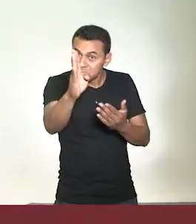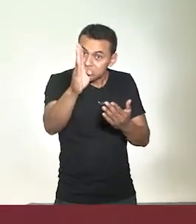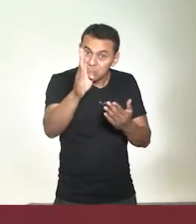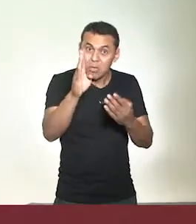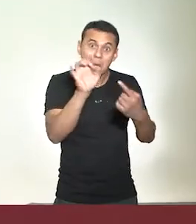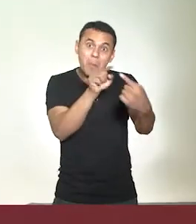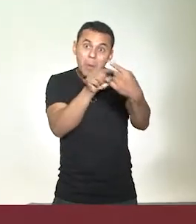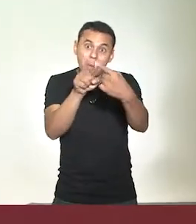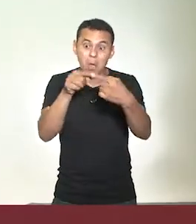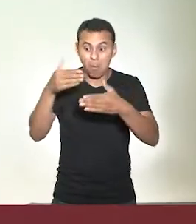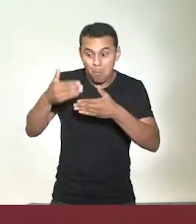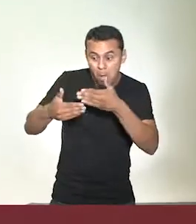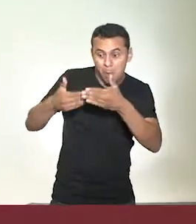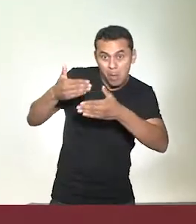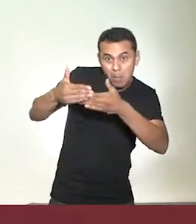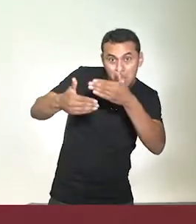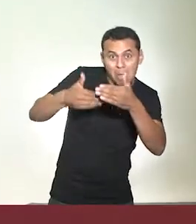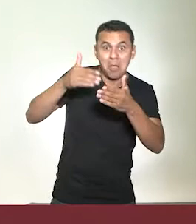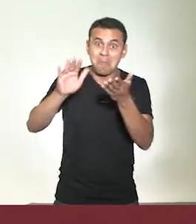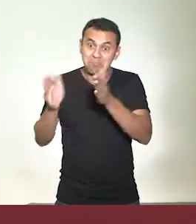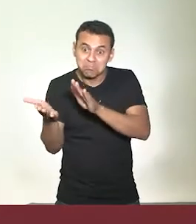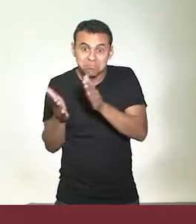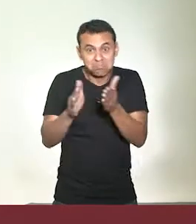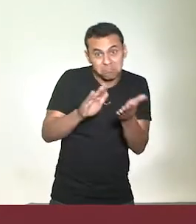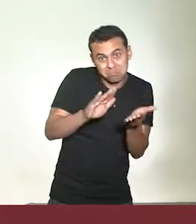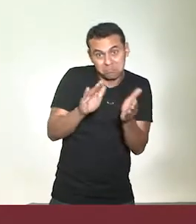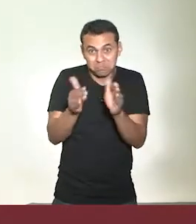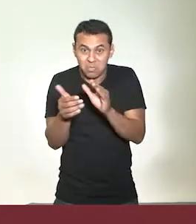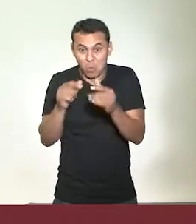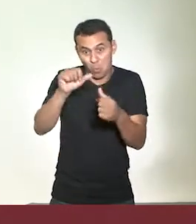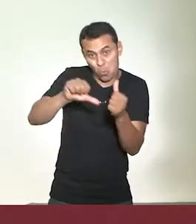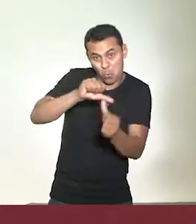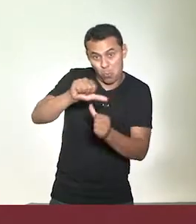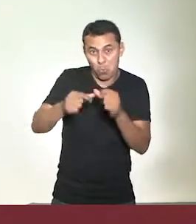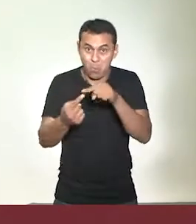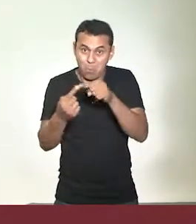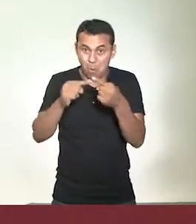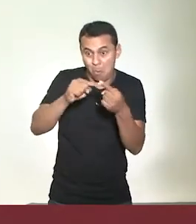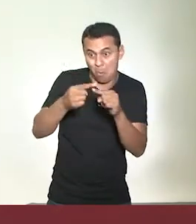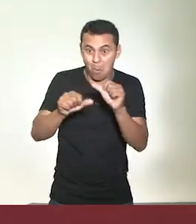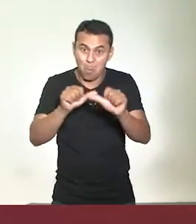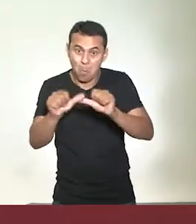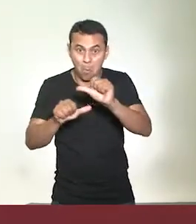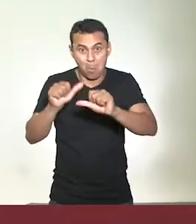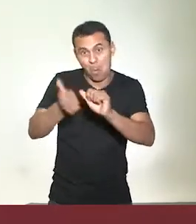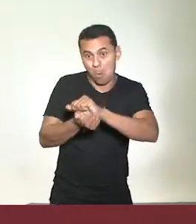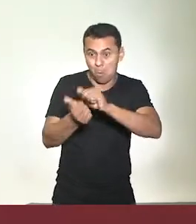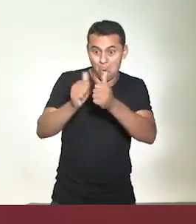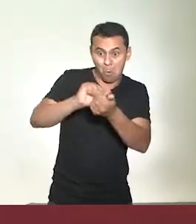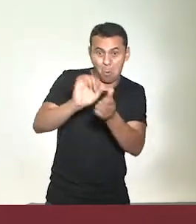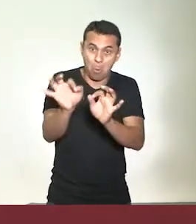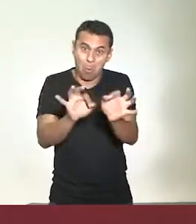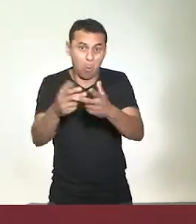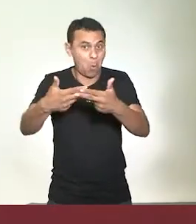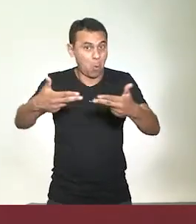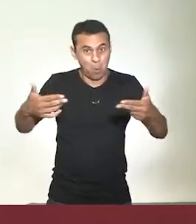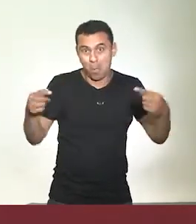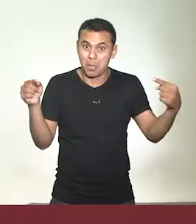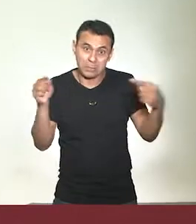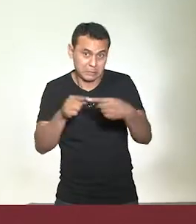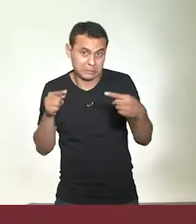Norte a correr do processo a gente vai ir adequando ajustando verificando se ele